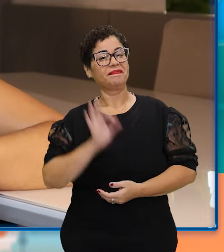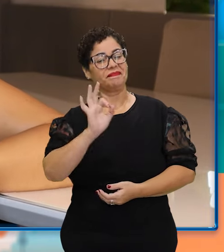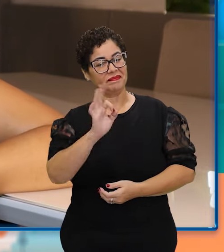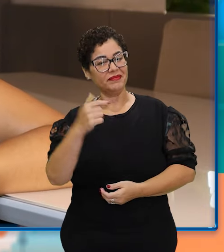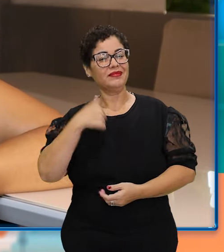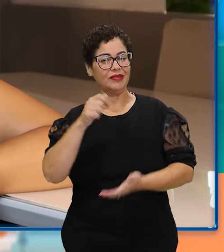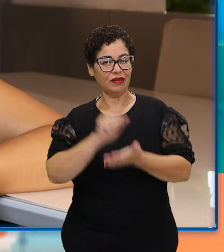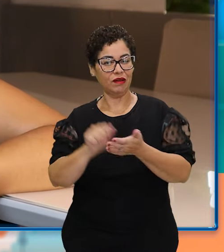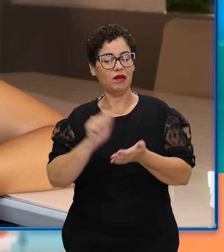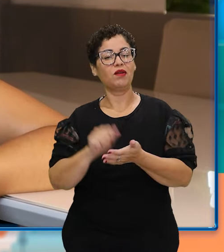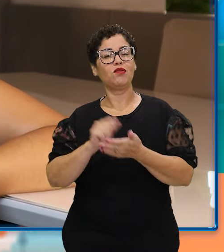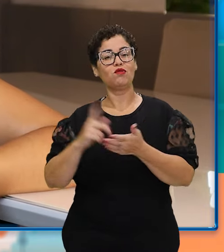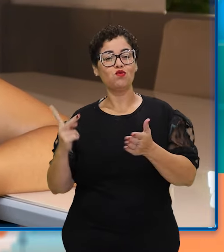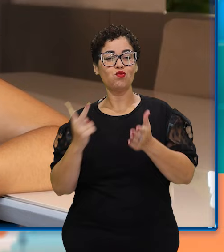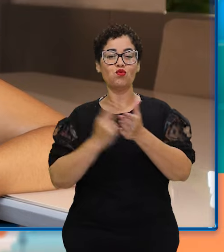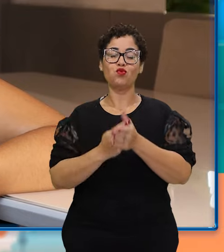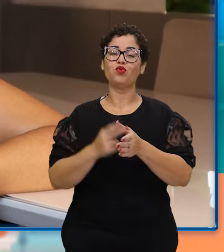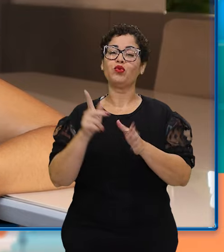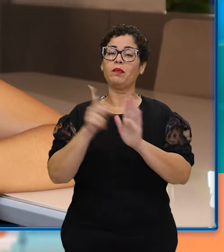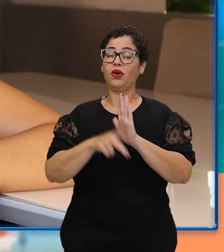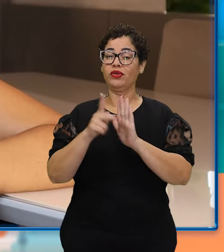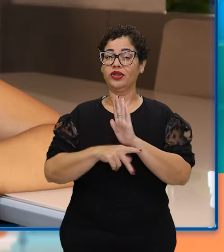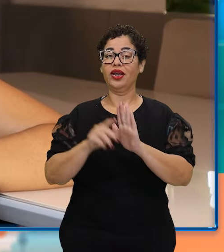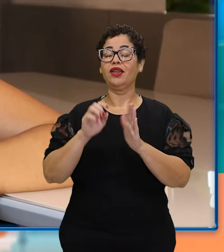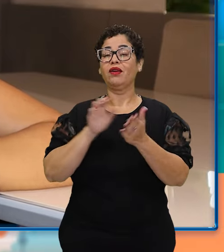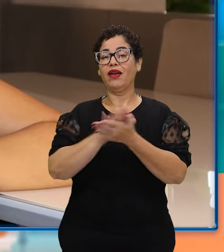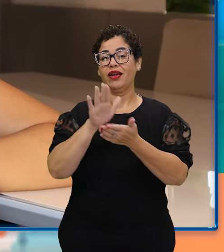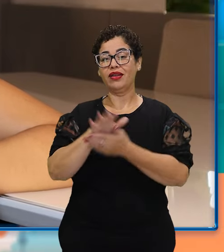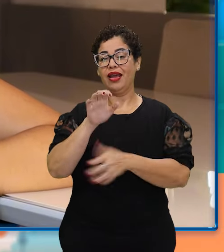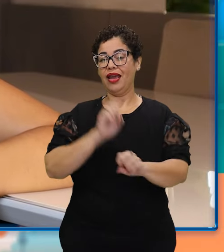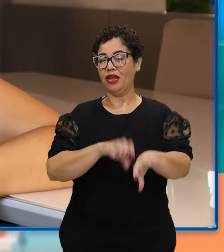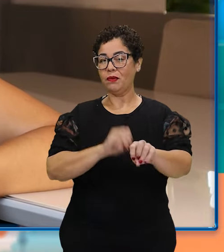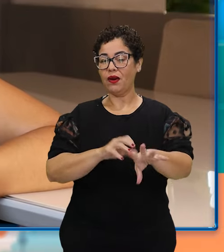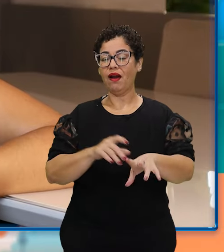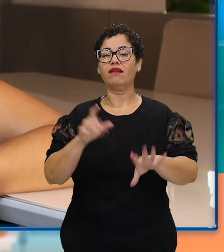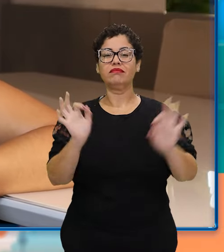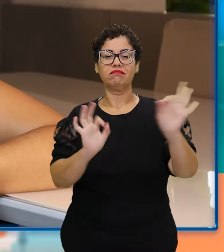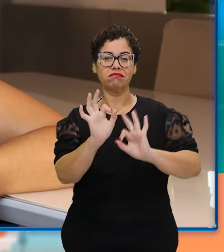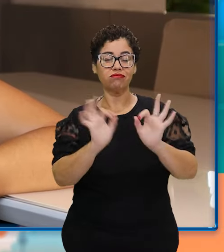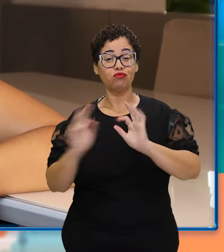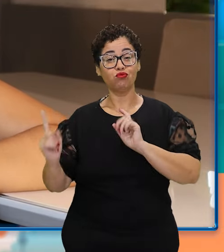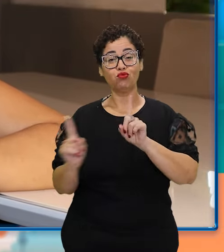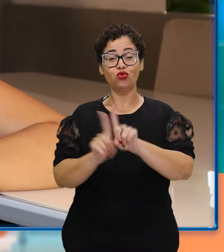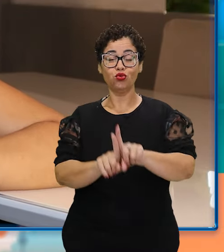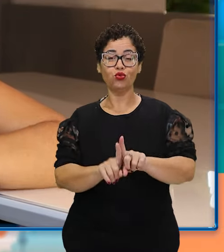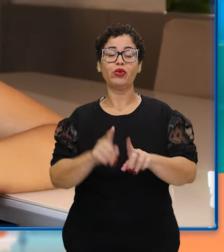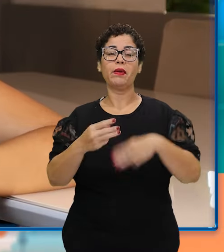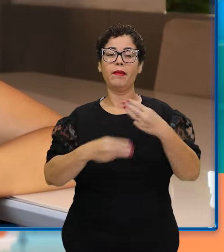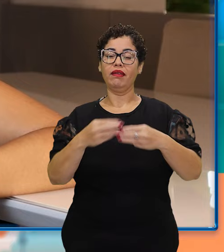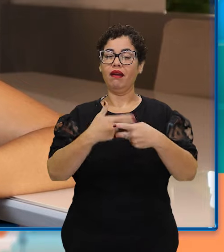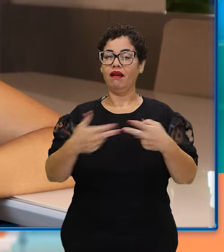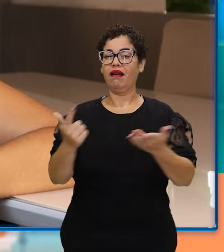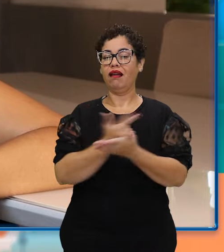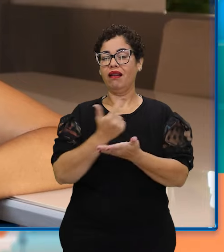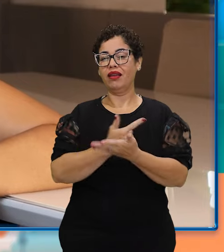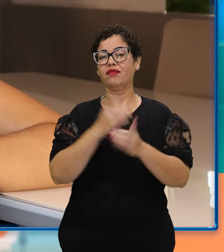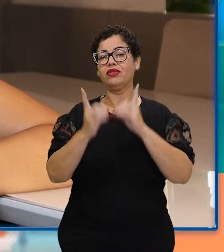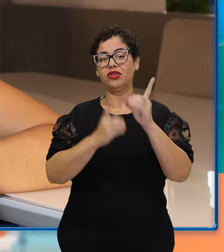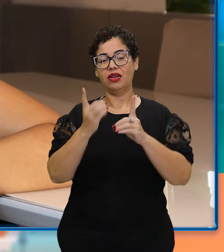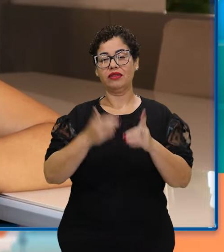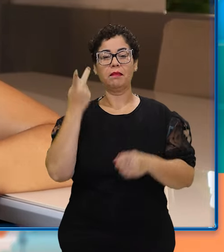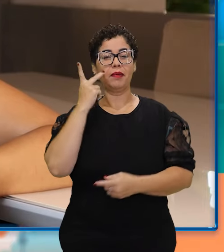eu participei como coautora de um dos projetos da editora Educar, em que elaboramos juntos alguns materiais e livros